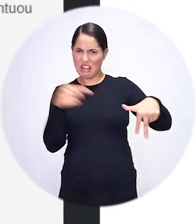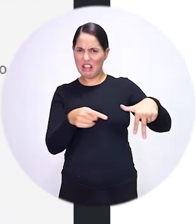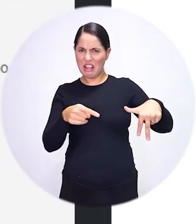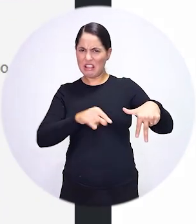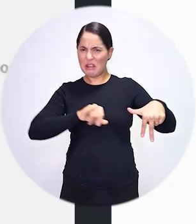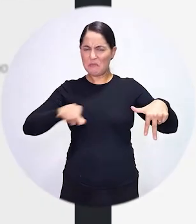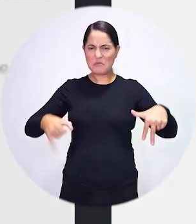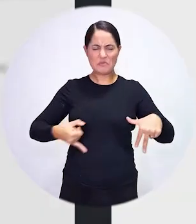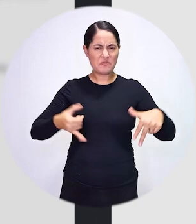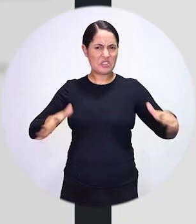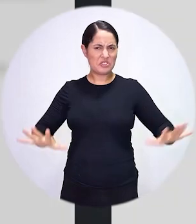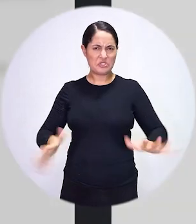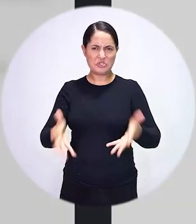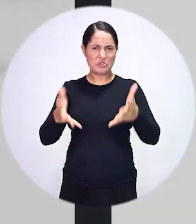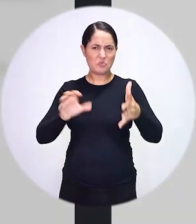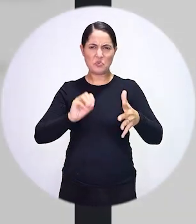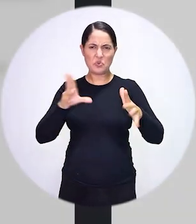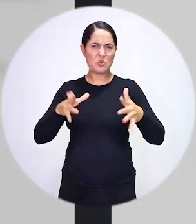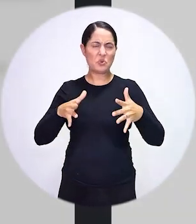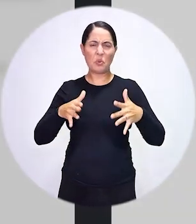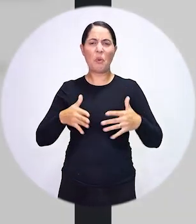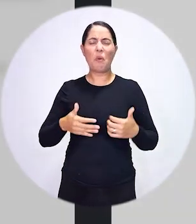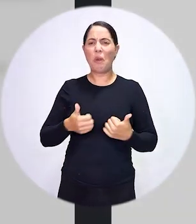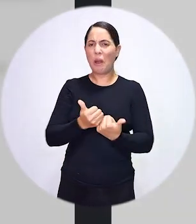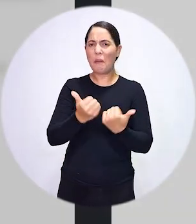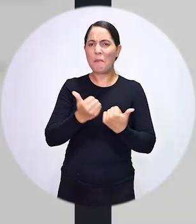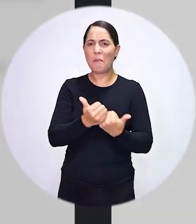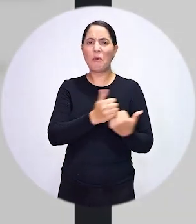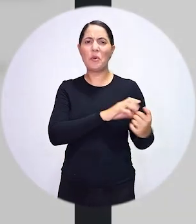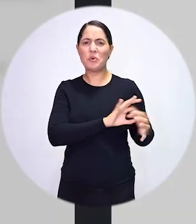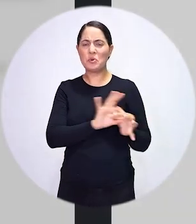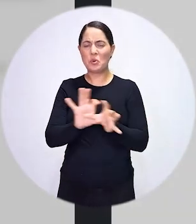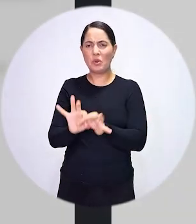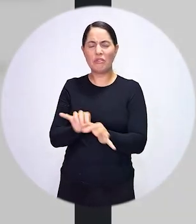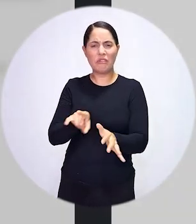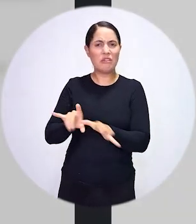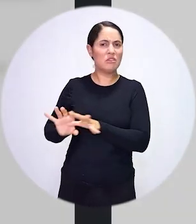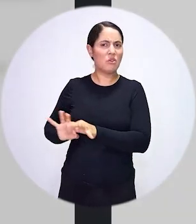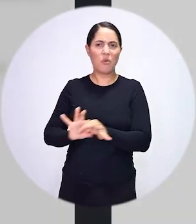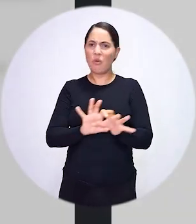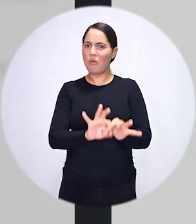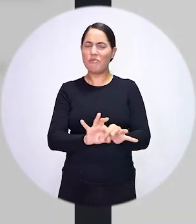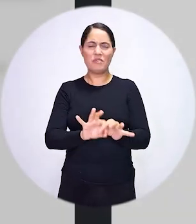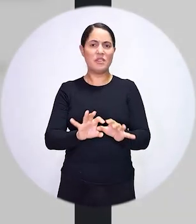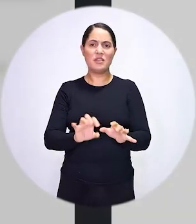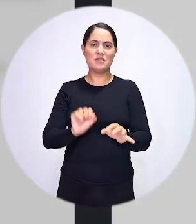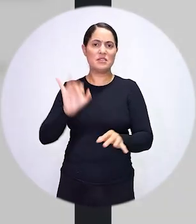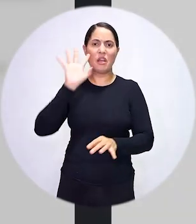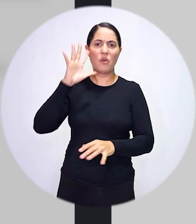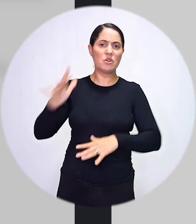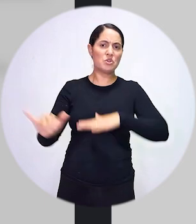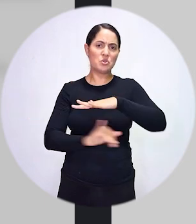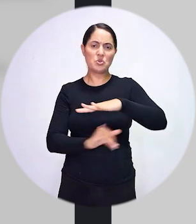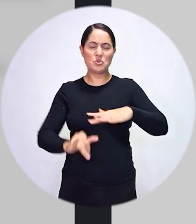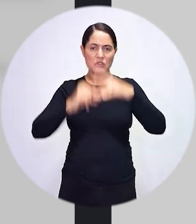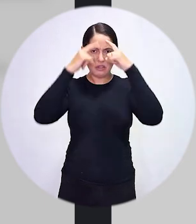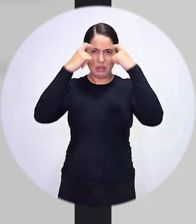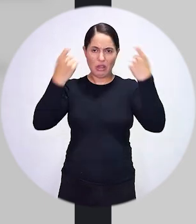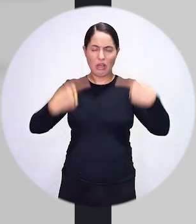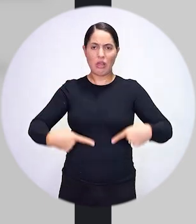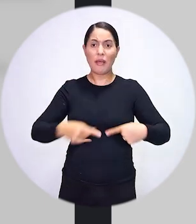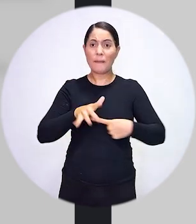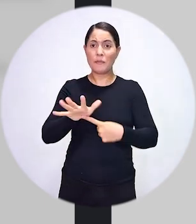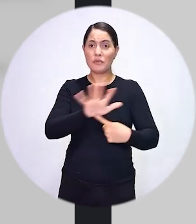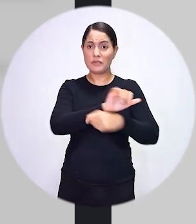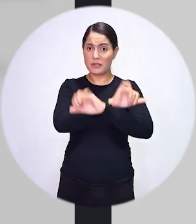é admissível que o Estado juiz, por meio de seus integrantes, estimule, compactue ou se apresente omisso diante de